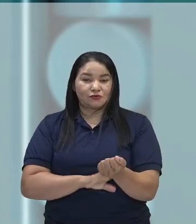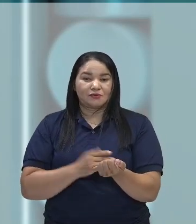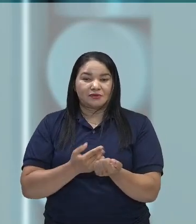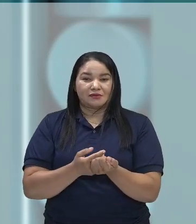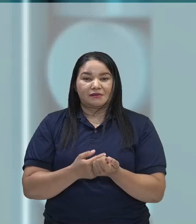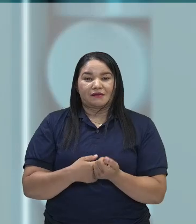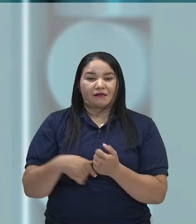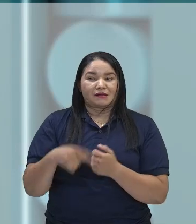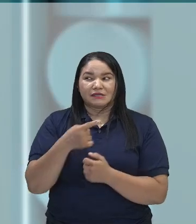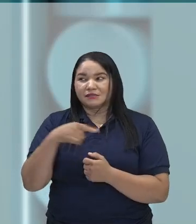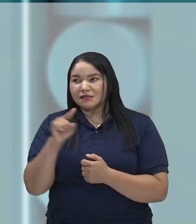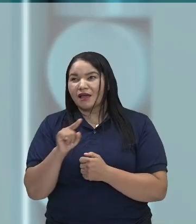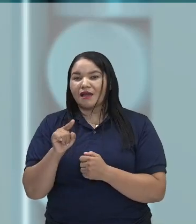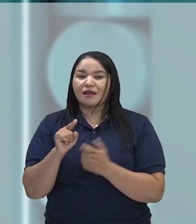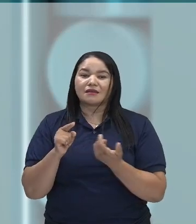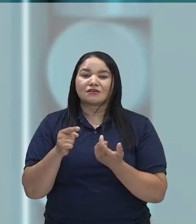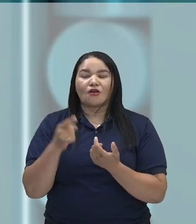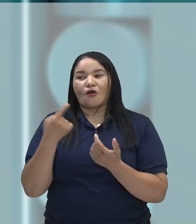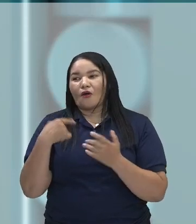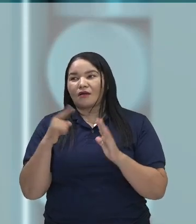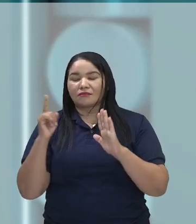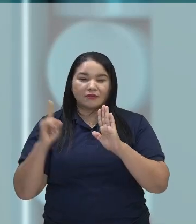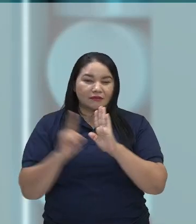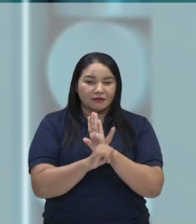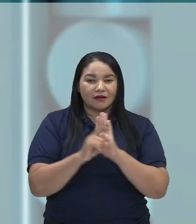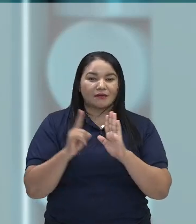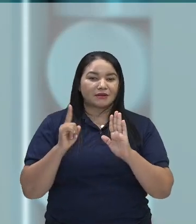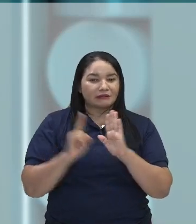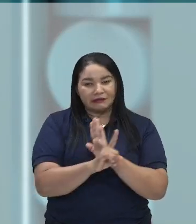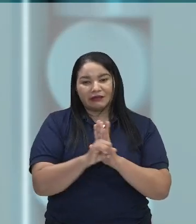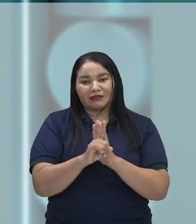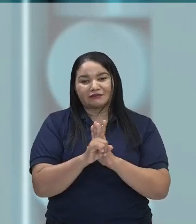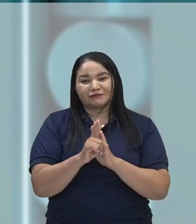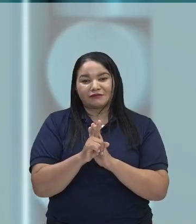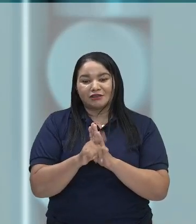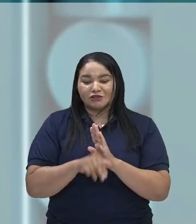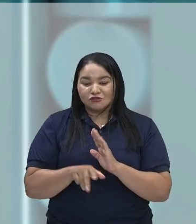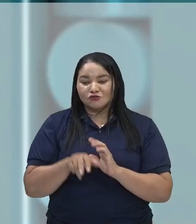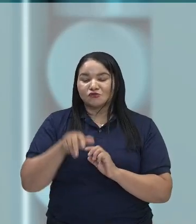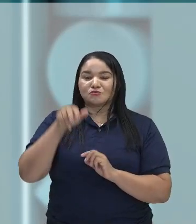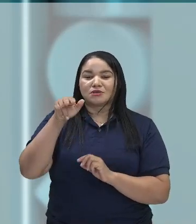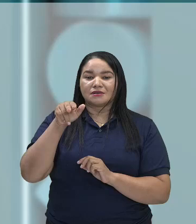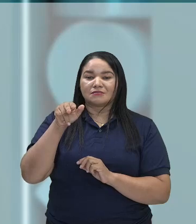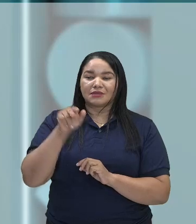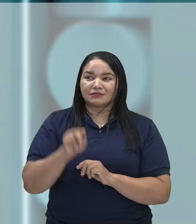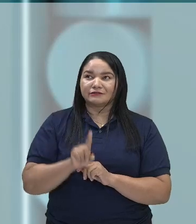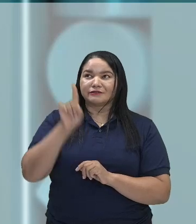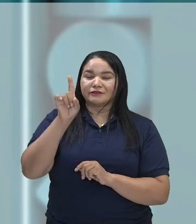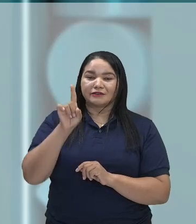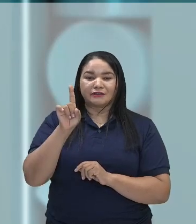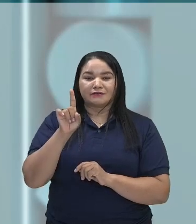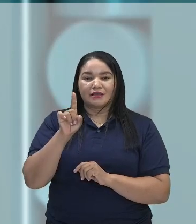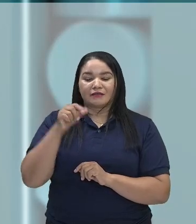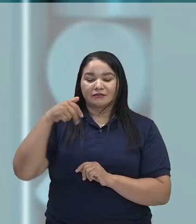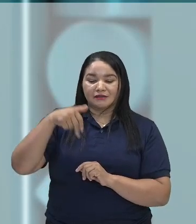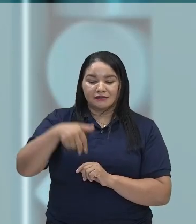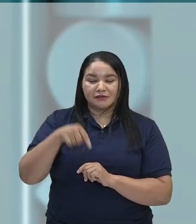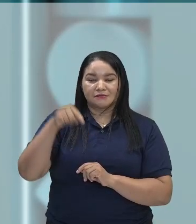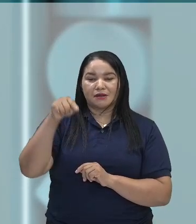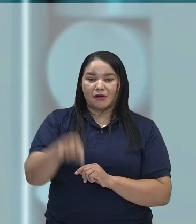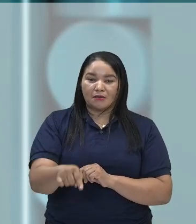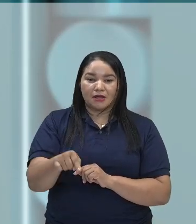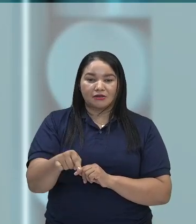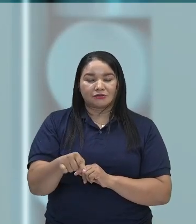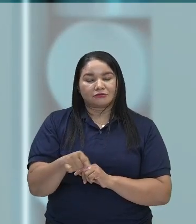para fora, eu vou entrar para dentro, eu vou subir para cima, vou descer para baixo. E isto é vício e é